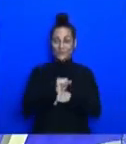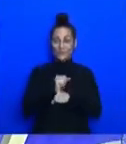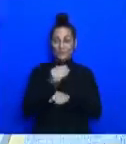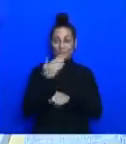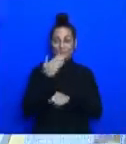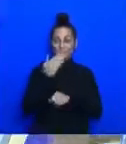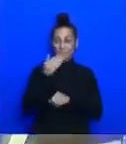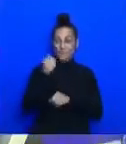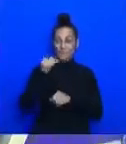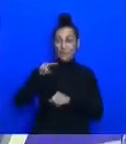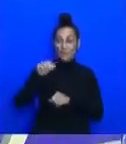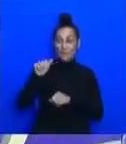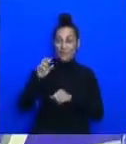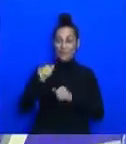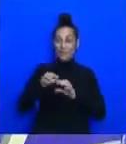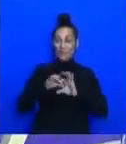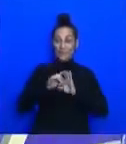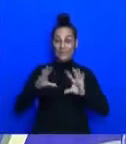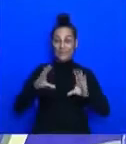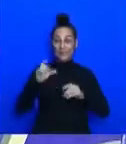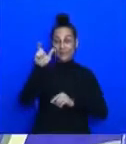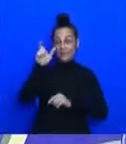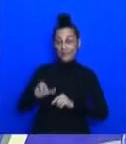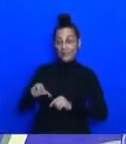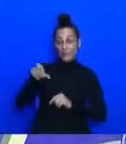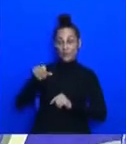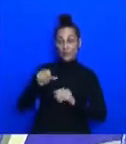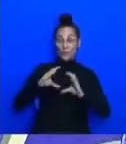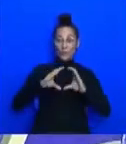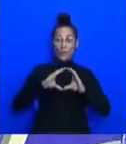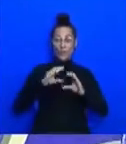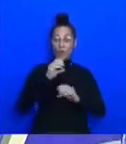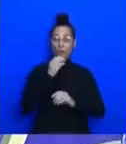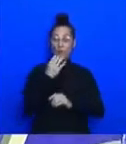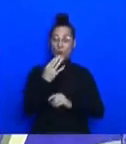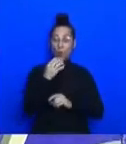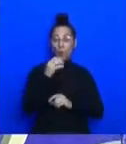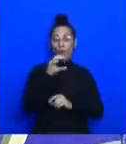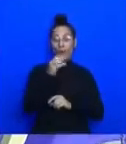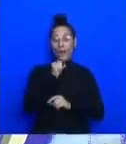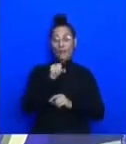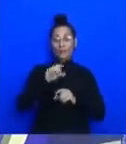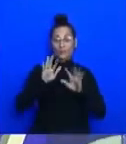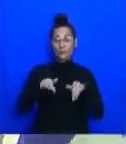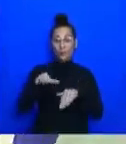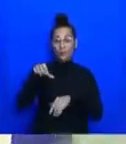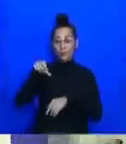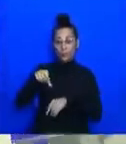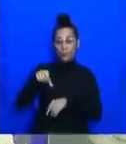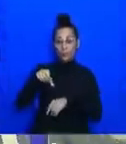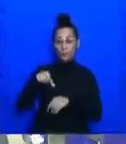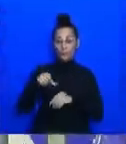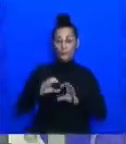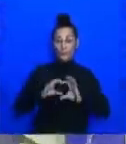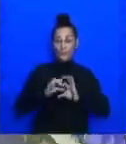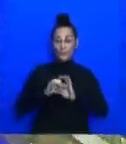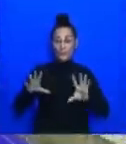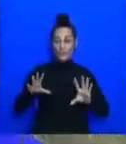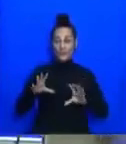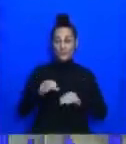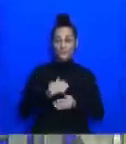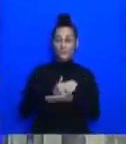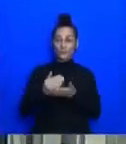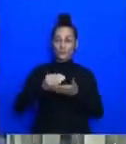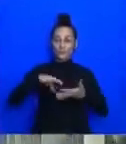sorte, que faça a liberação manualmente da nona coluna. As bolas na cor laranja com as dezenas terminadas em 9. Muito bem,